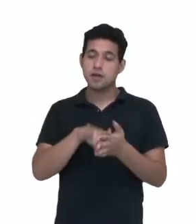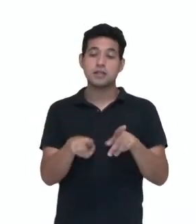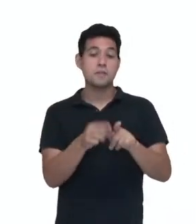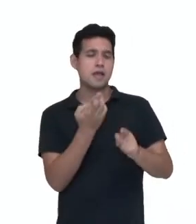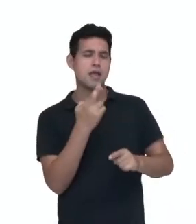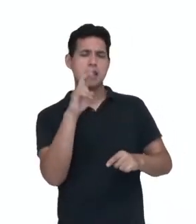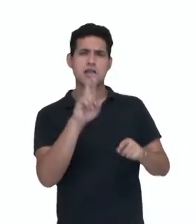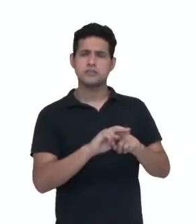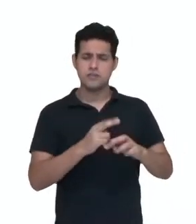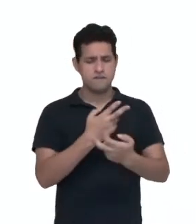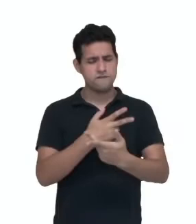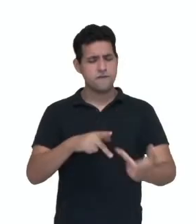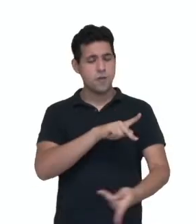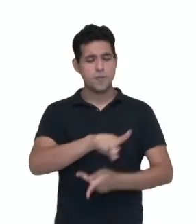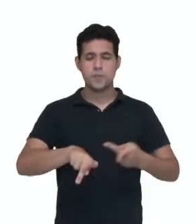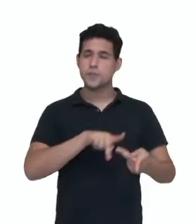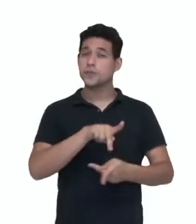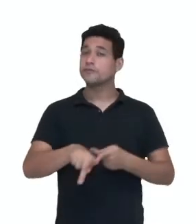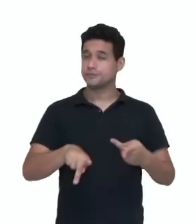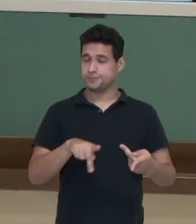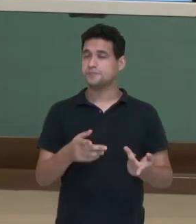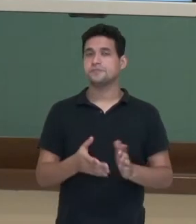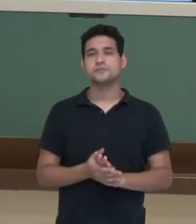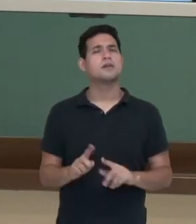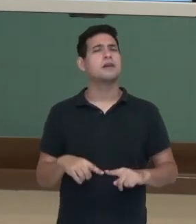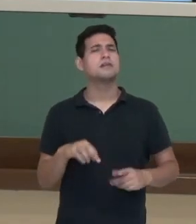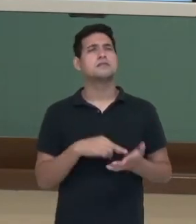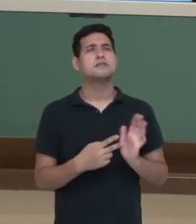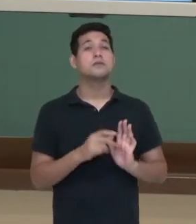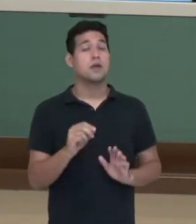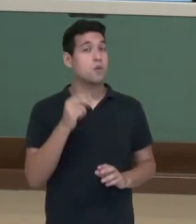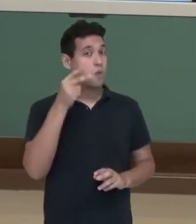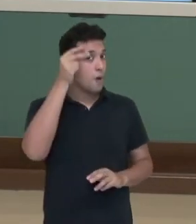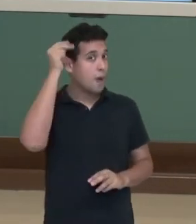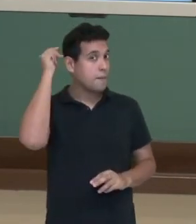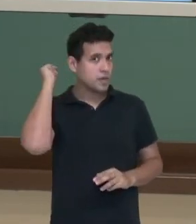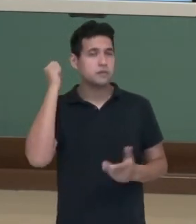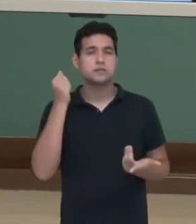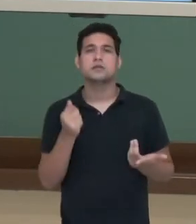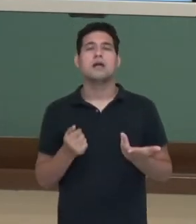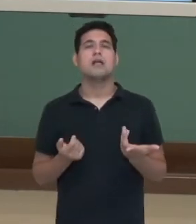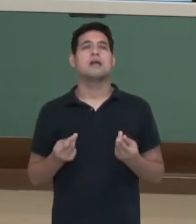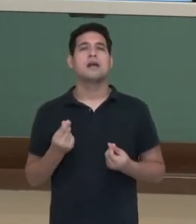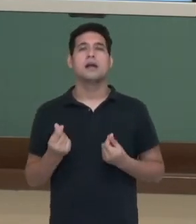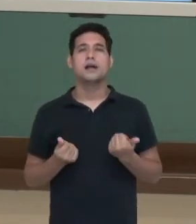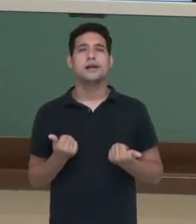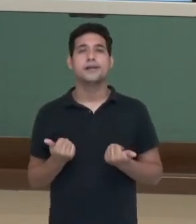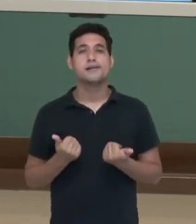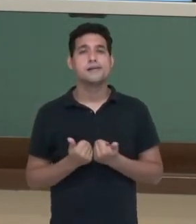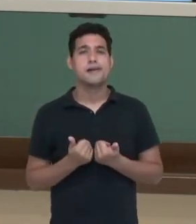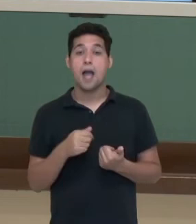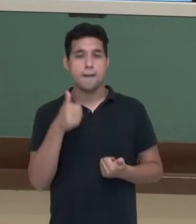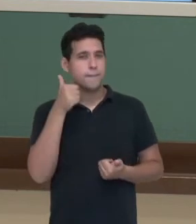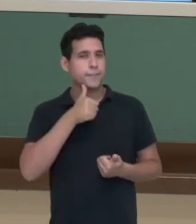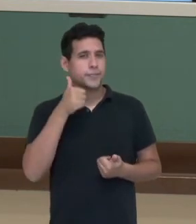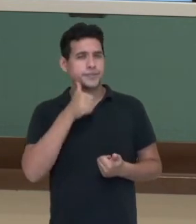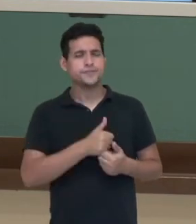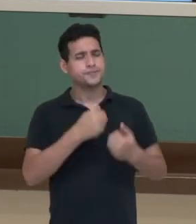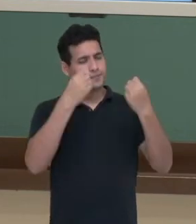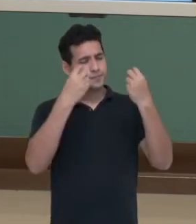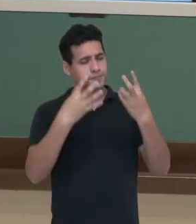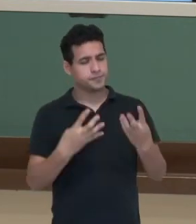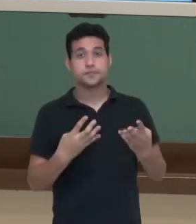religiones de muchos pueblos como el mío. Então, o cabelo, a autora, a